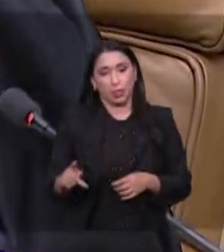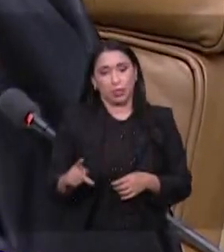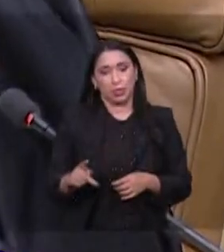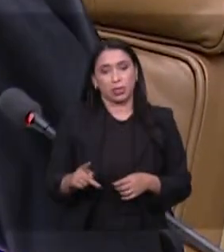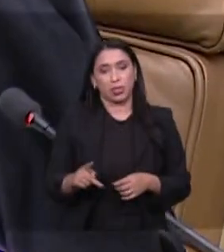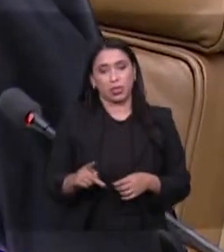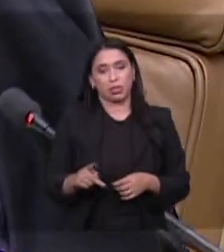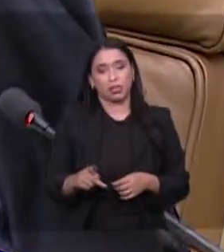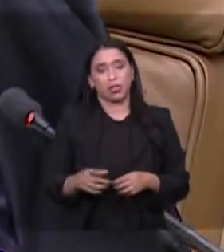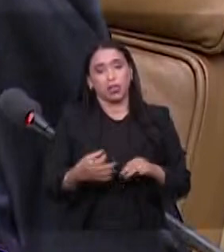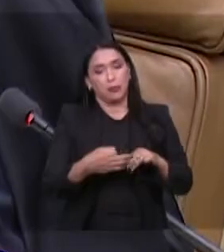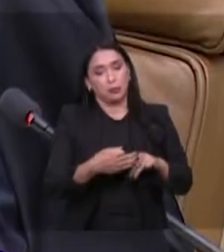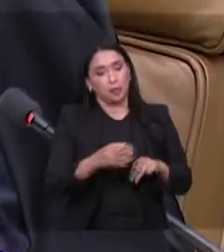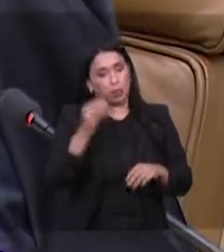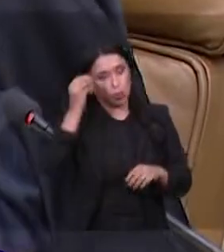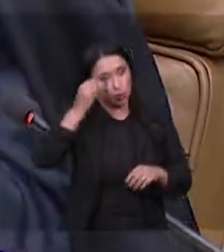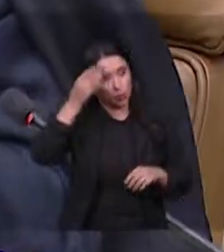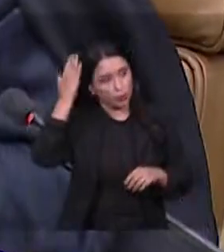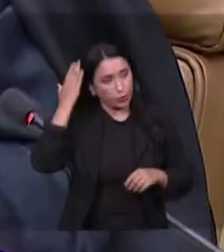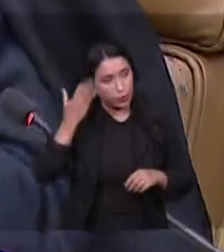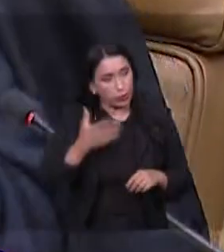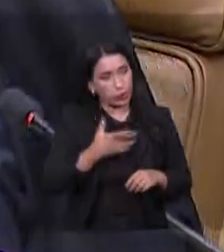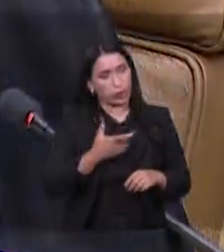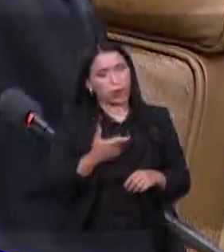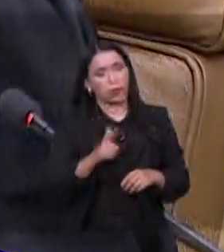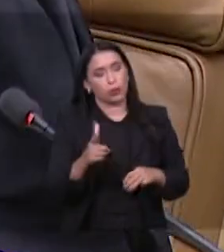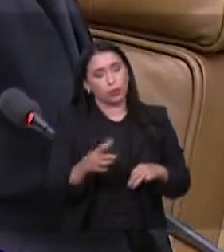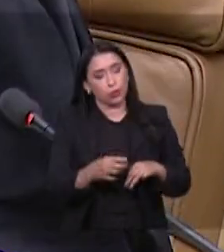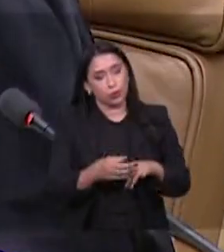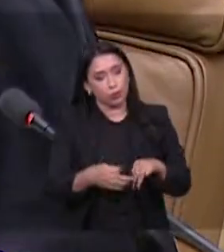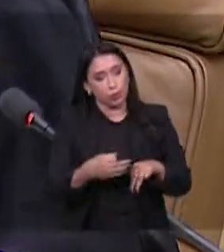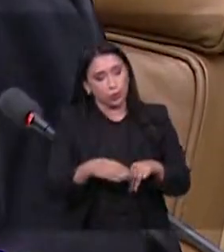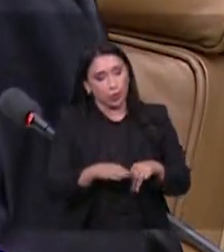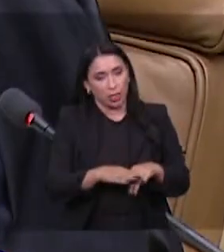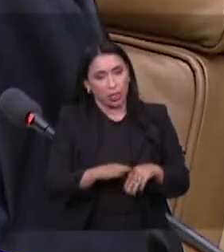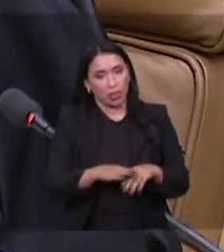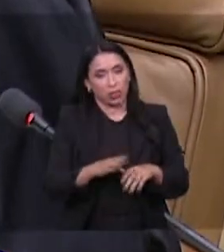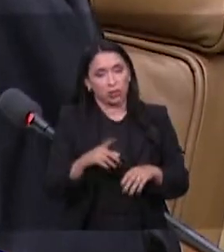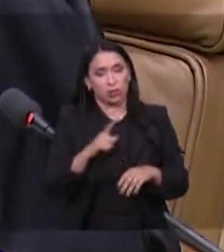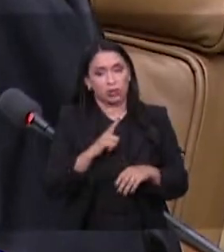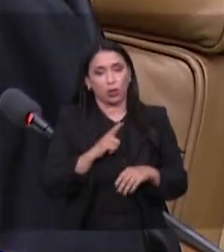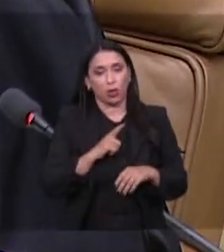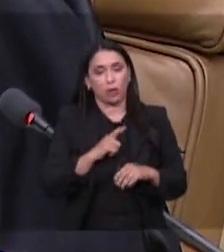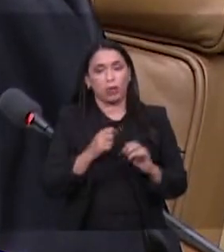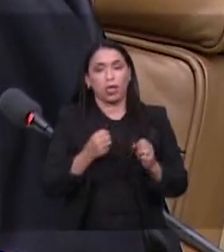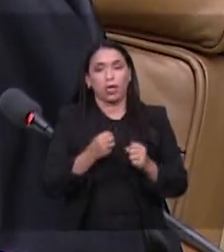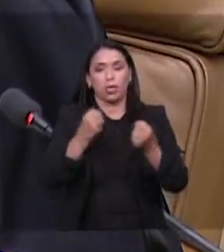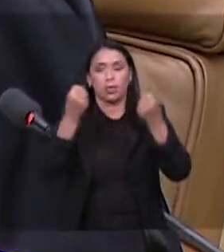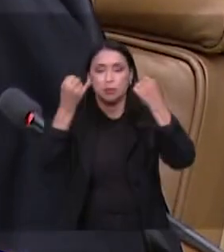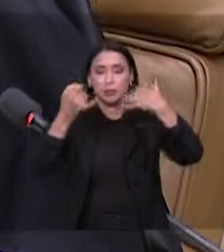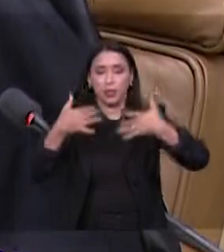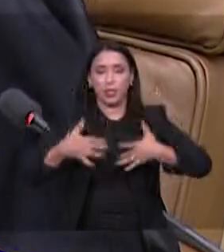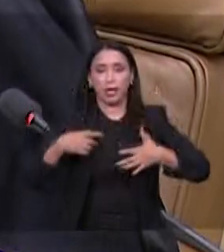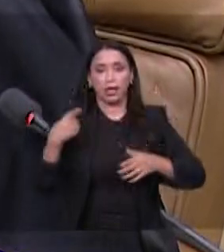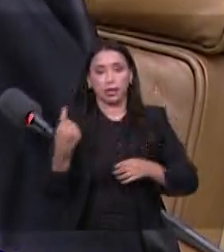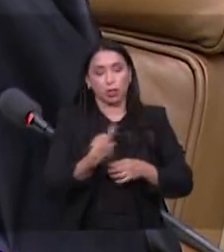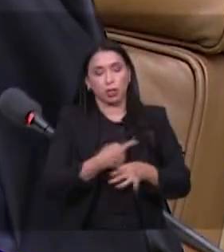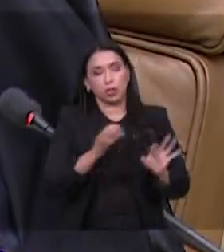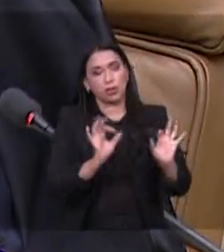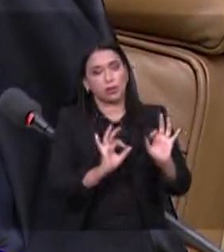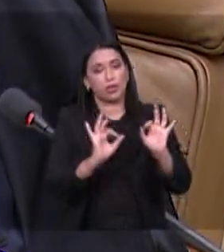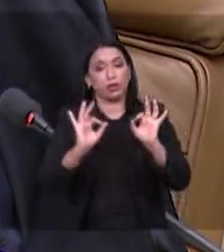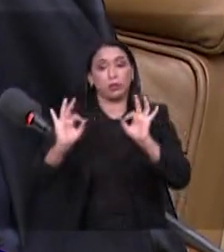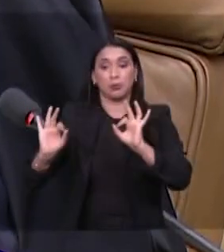Fux, eminentes partes, apenas para explicitar a atenção que todos nós estamos acompanhando, esse